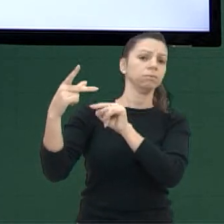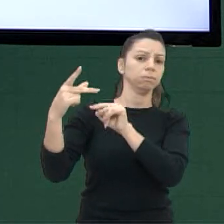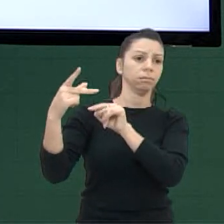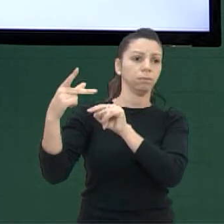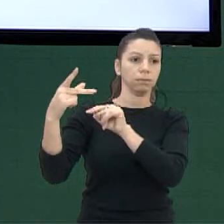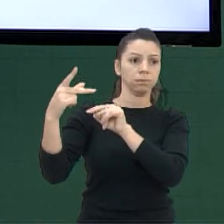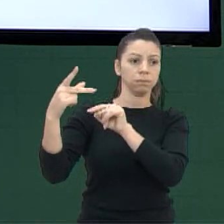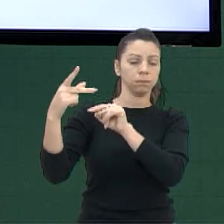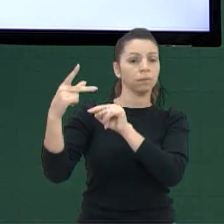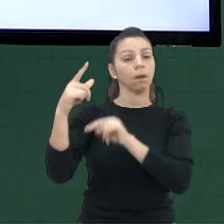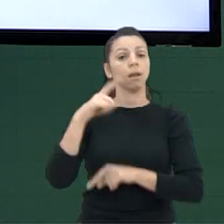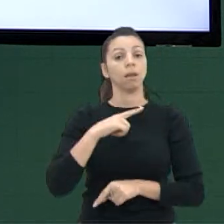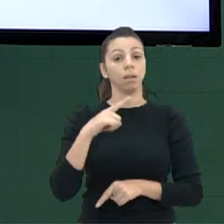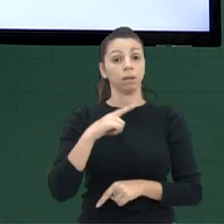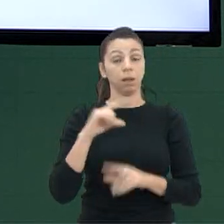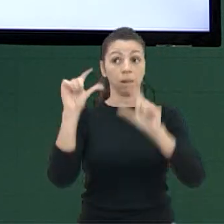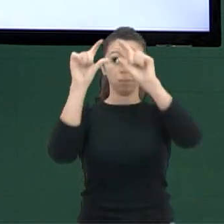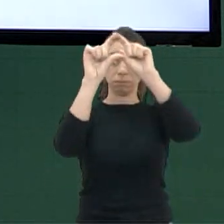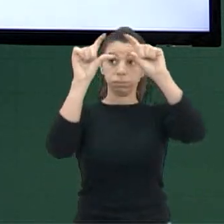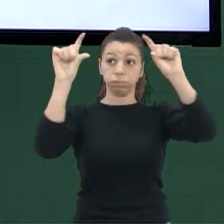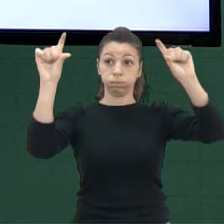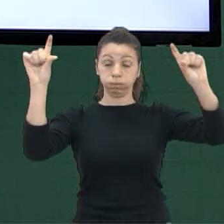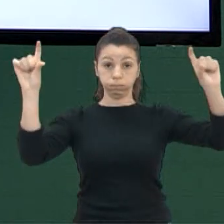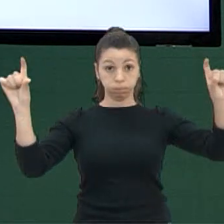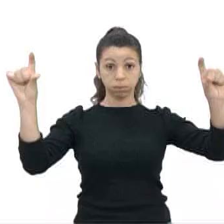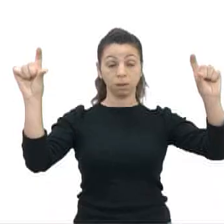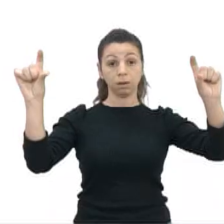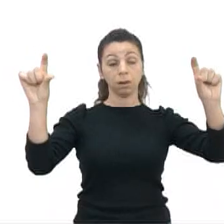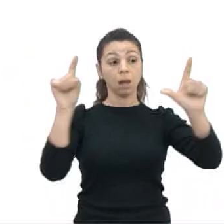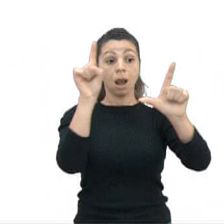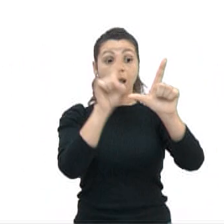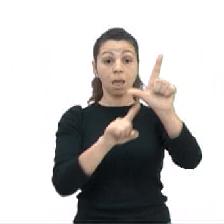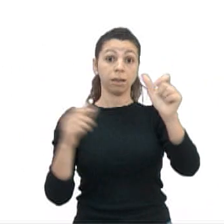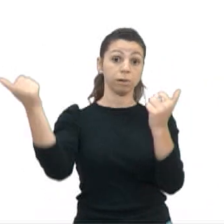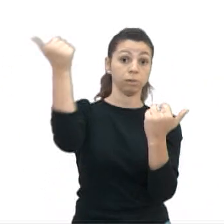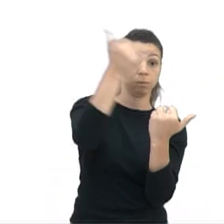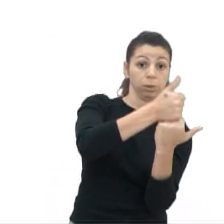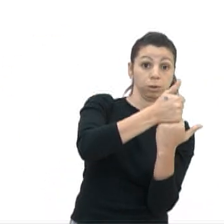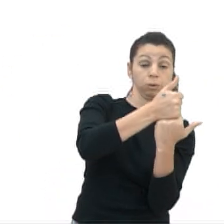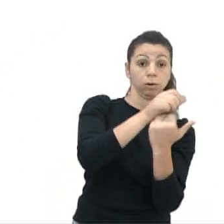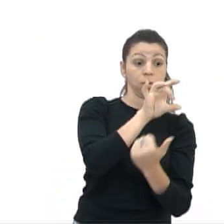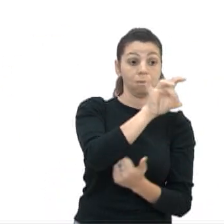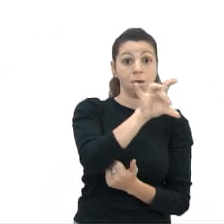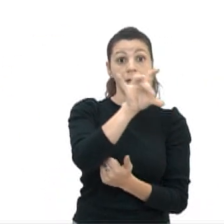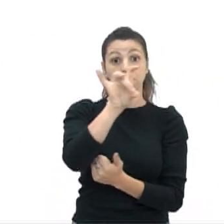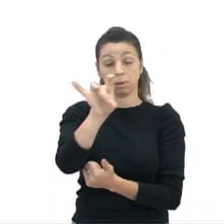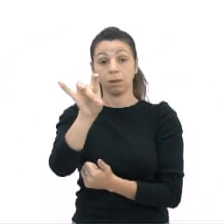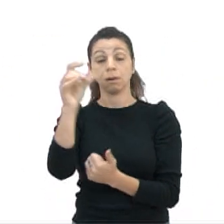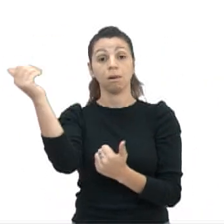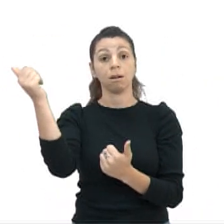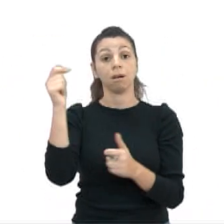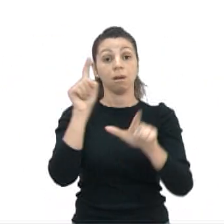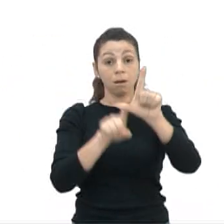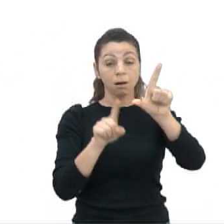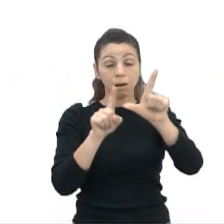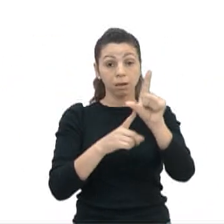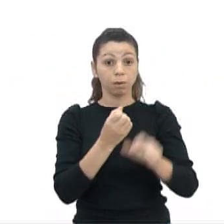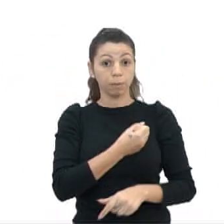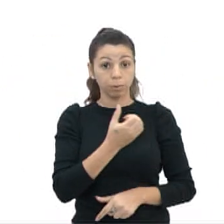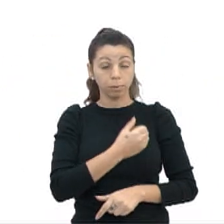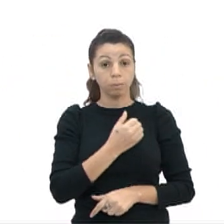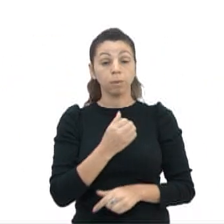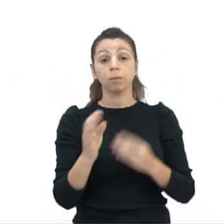expressão e eu tenho os valores das letras. O que eu preciso fazer? Substituir cada letra pelo valor numérico